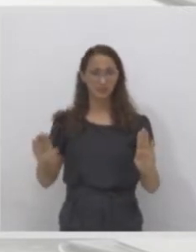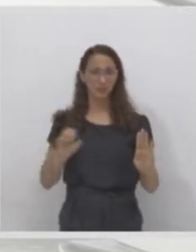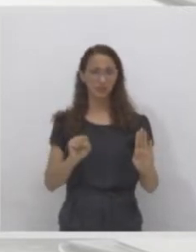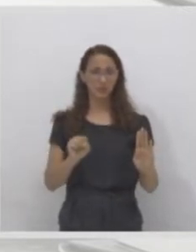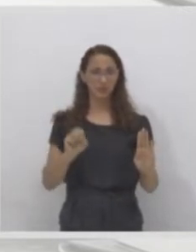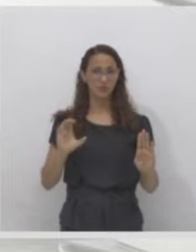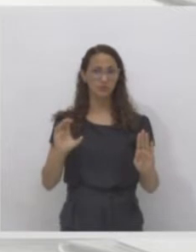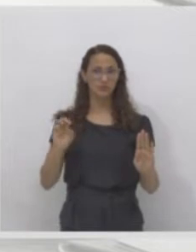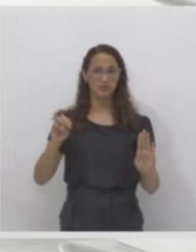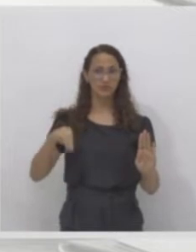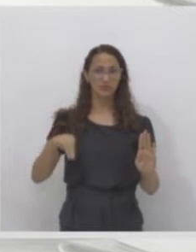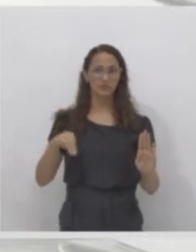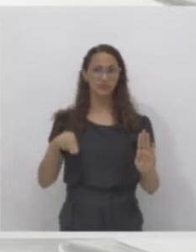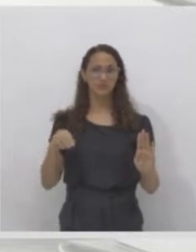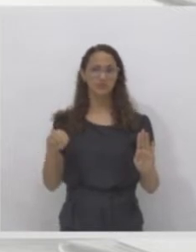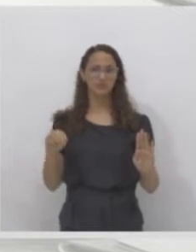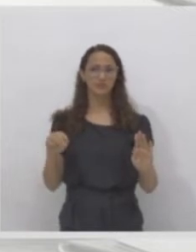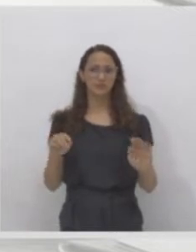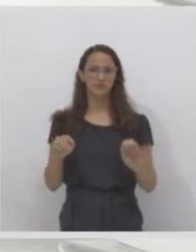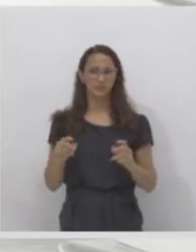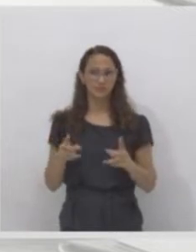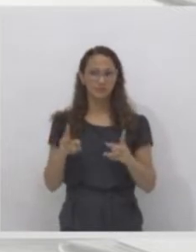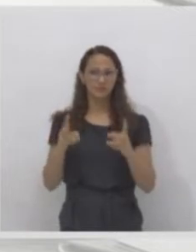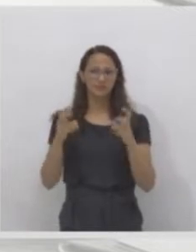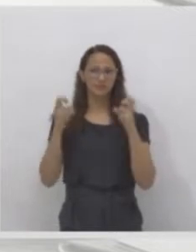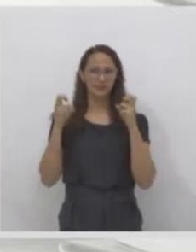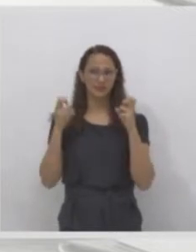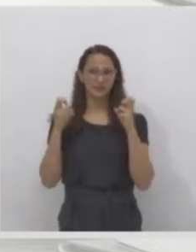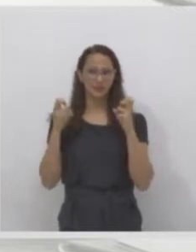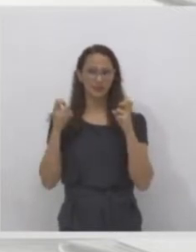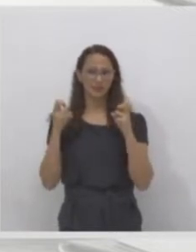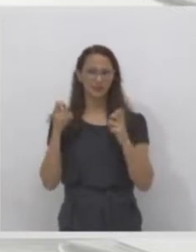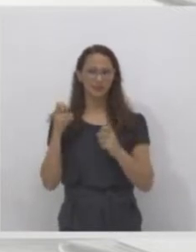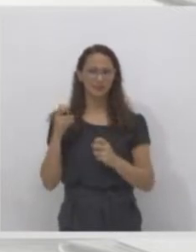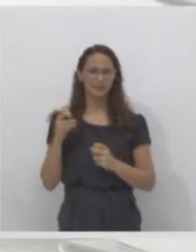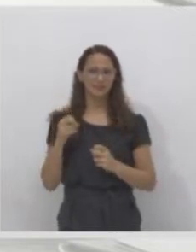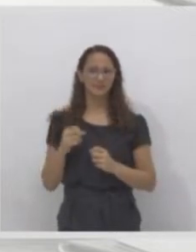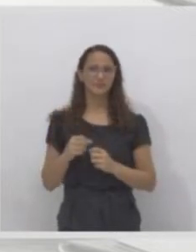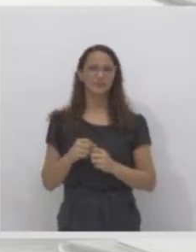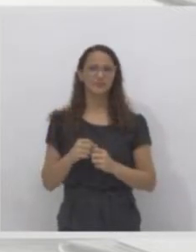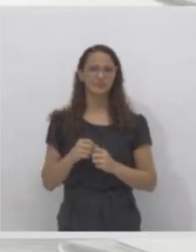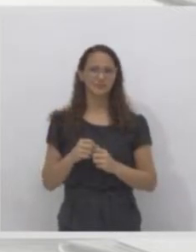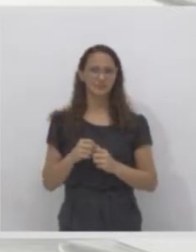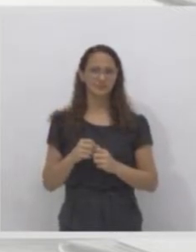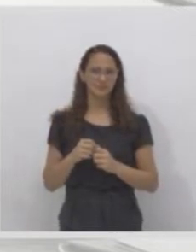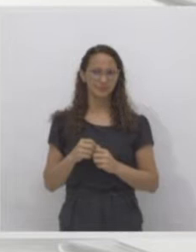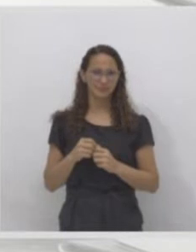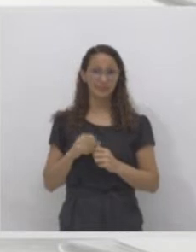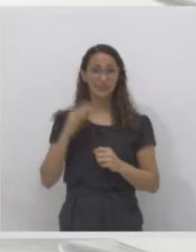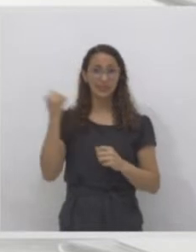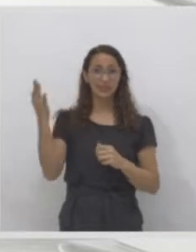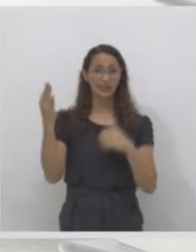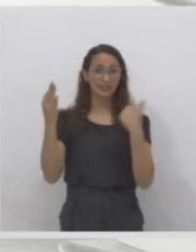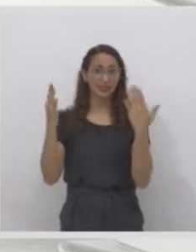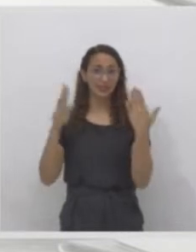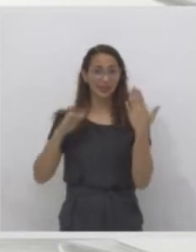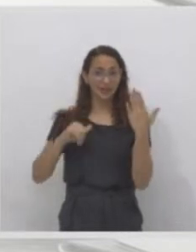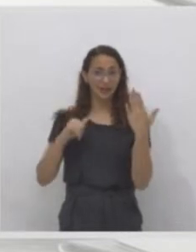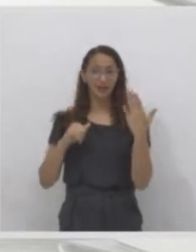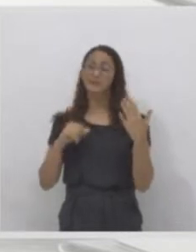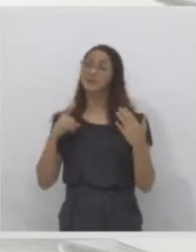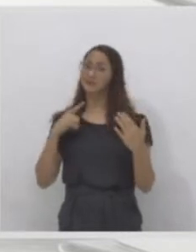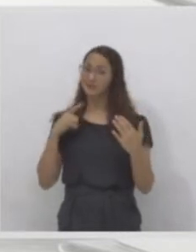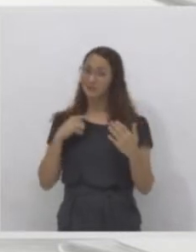centímetros. Acredito que vocês perceberam que cada lado desse triângulo possui uma